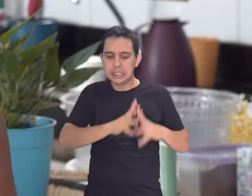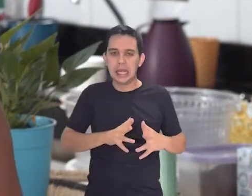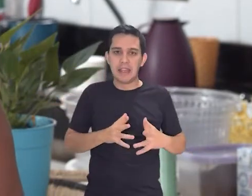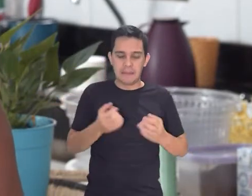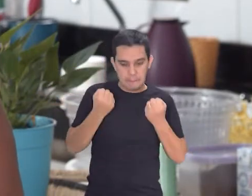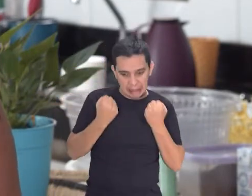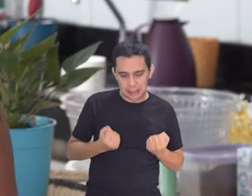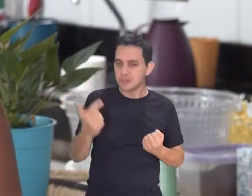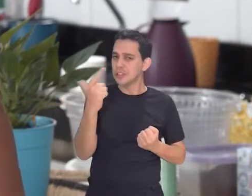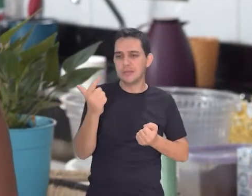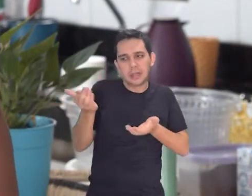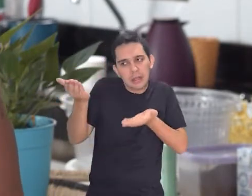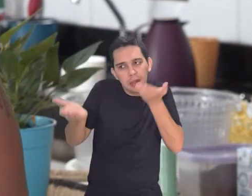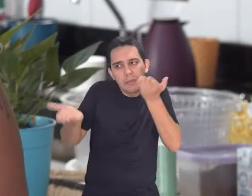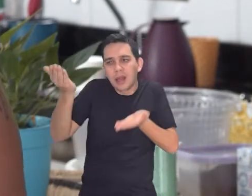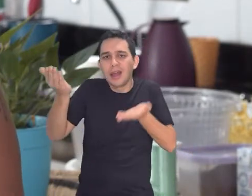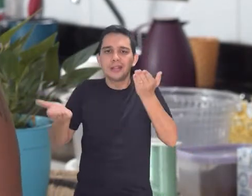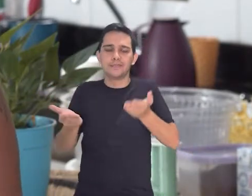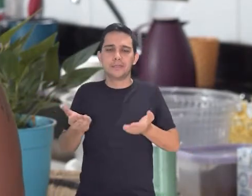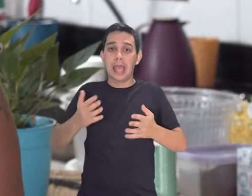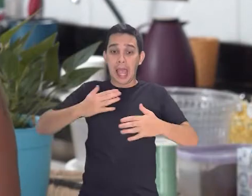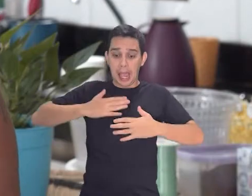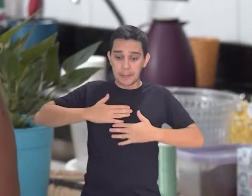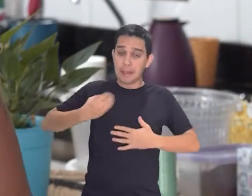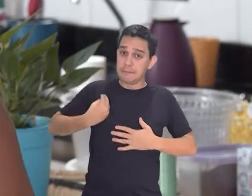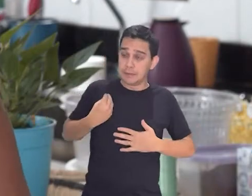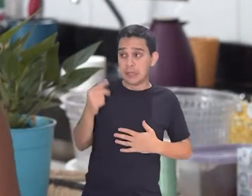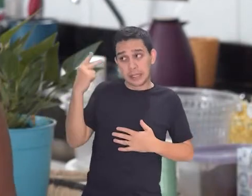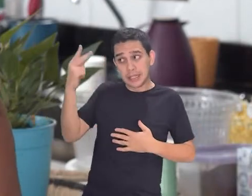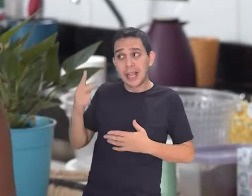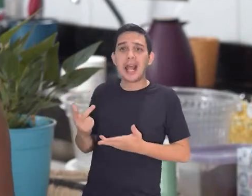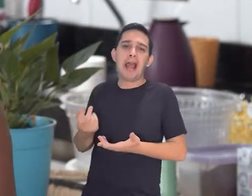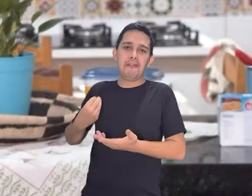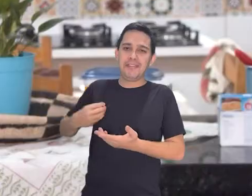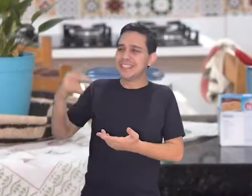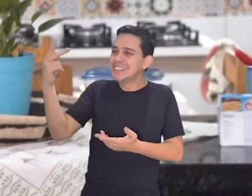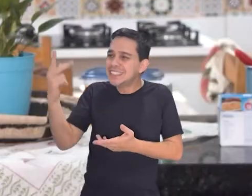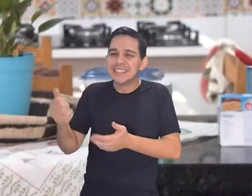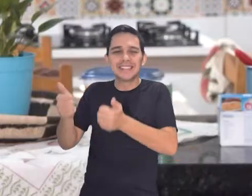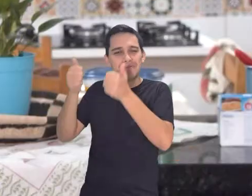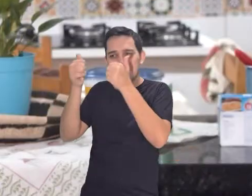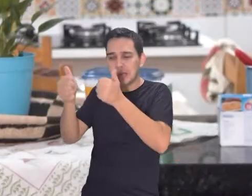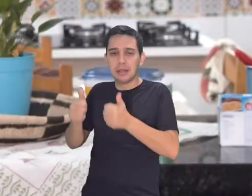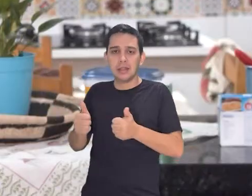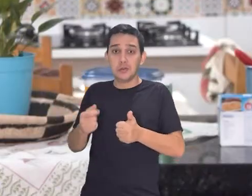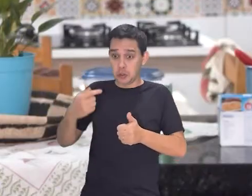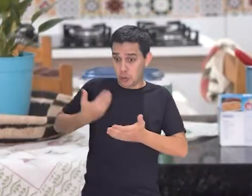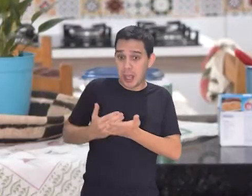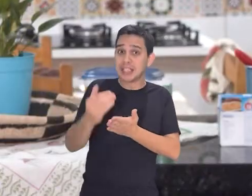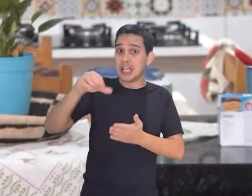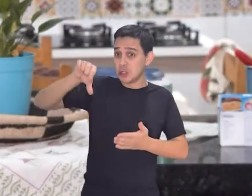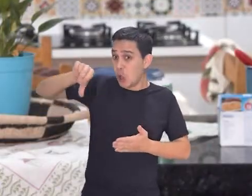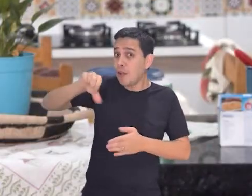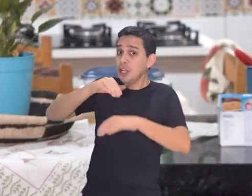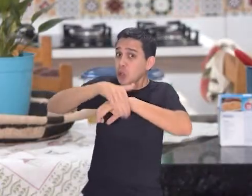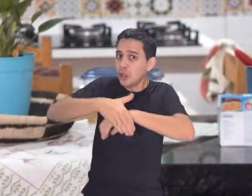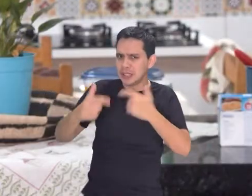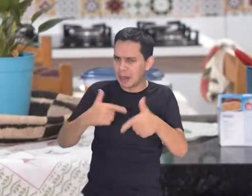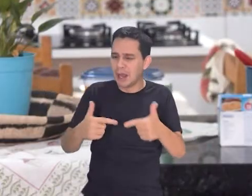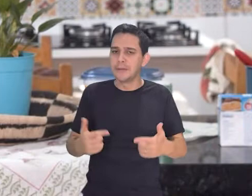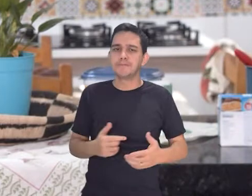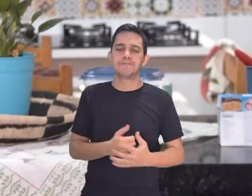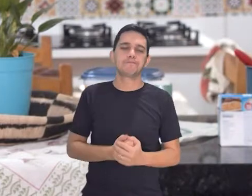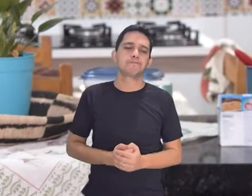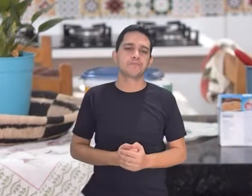mas a nossa vida, minha e do meu esposo, começa só 9 horas da noite. E é assim, literalmente, se dividindo